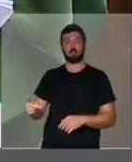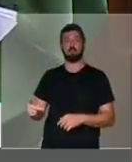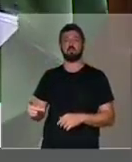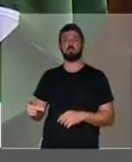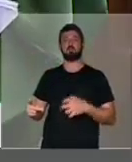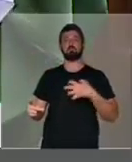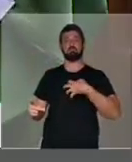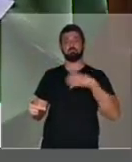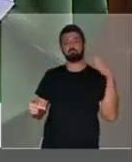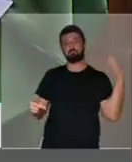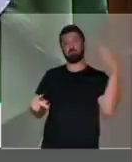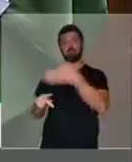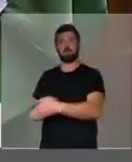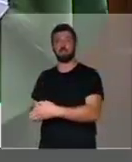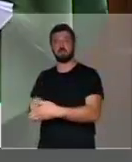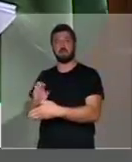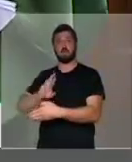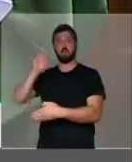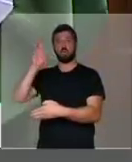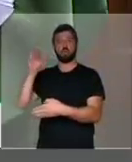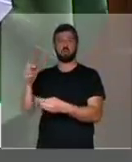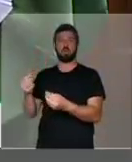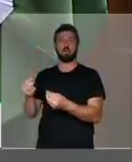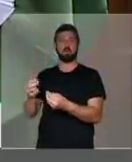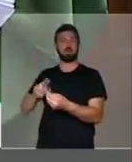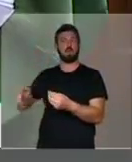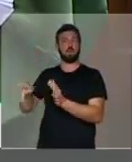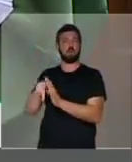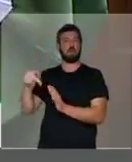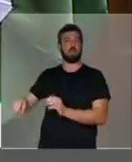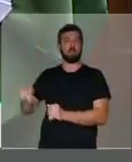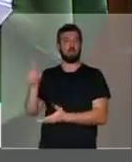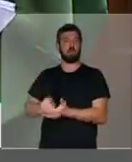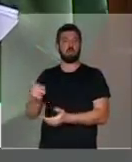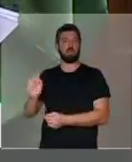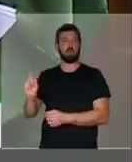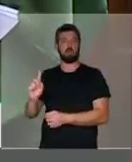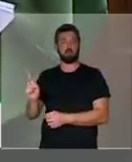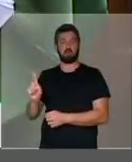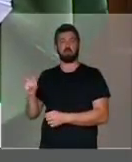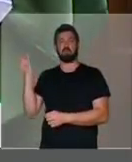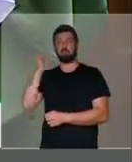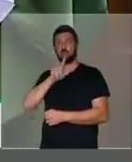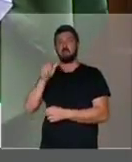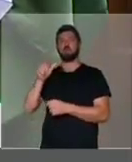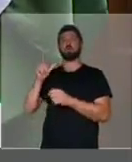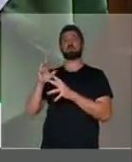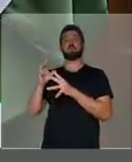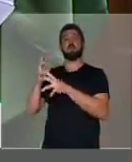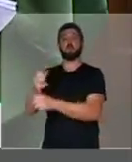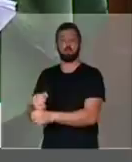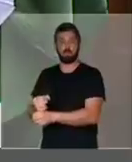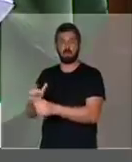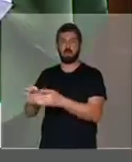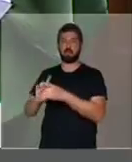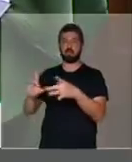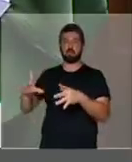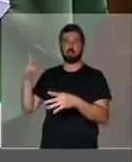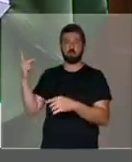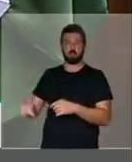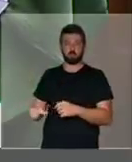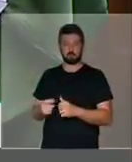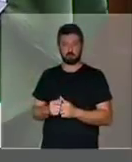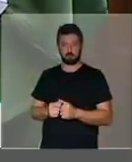vê-se invadido por autoridades que não são suas, para restabelecer princípios